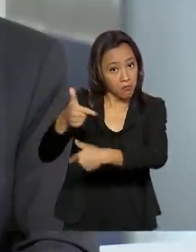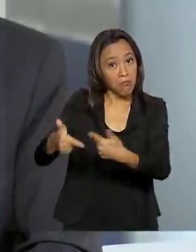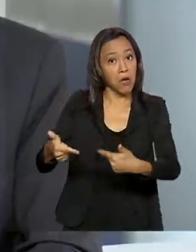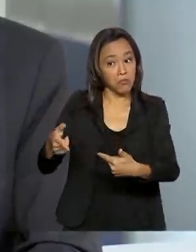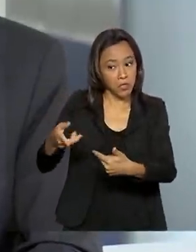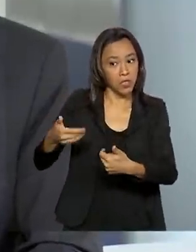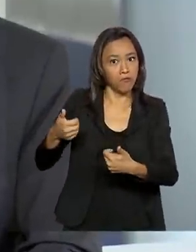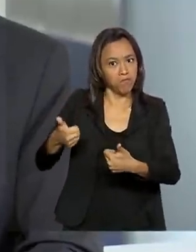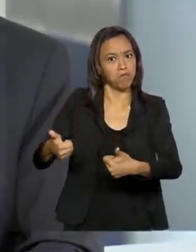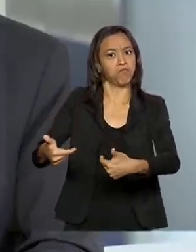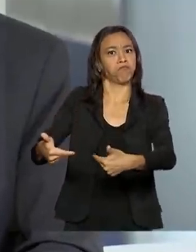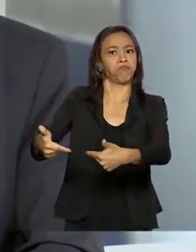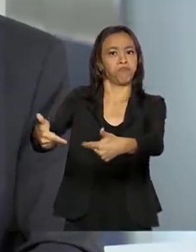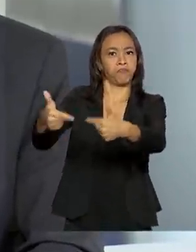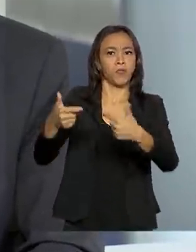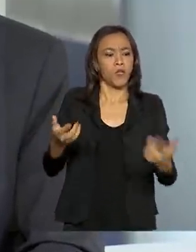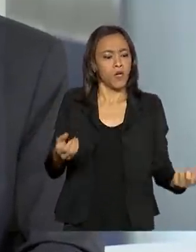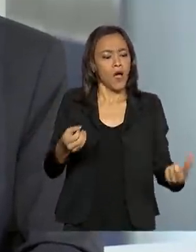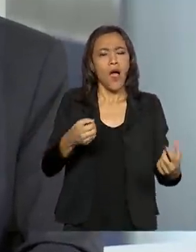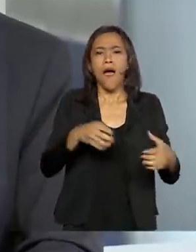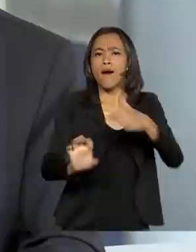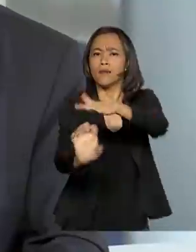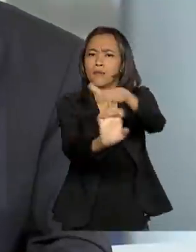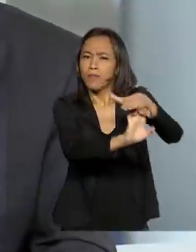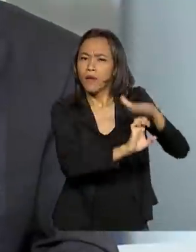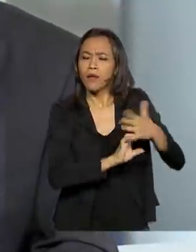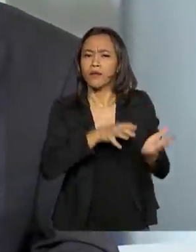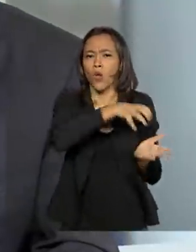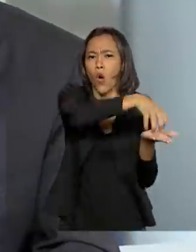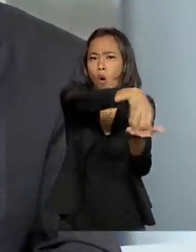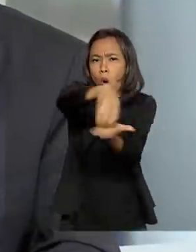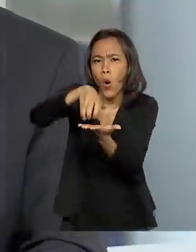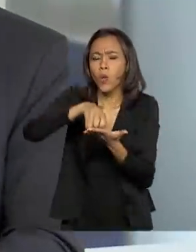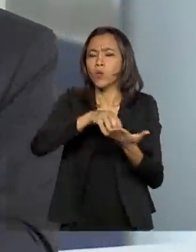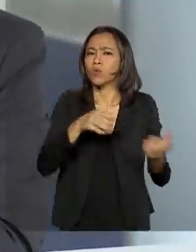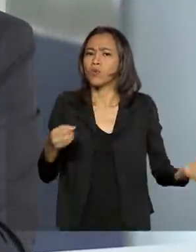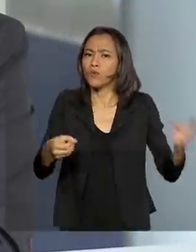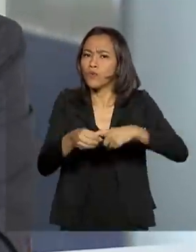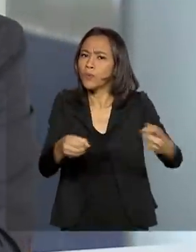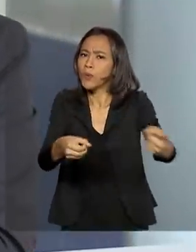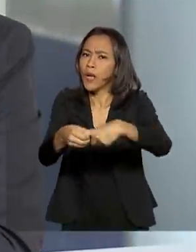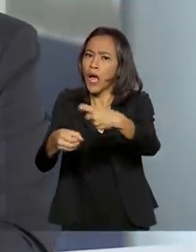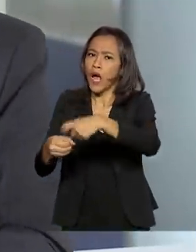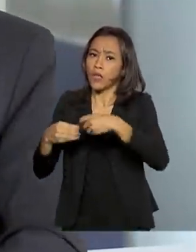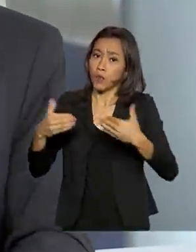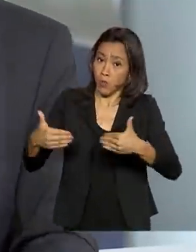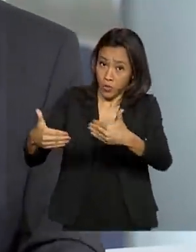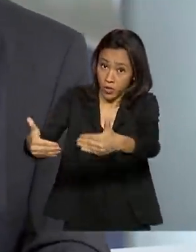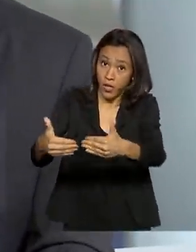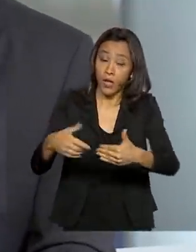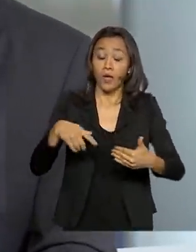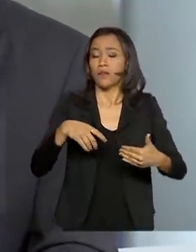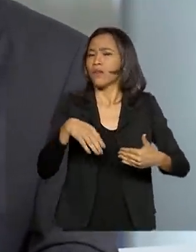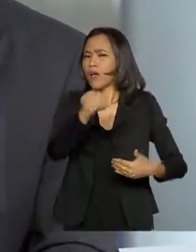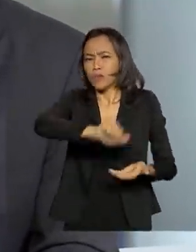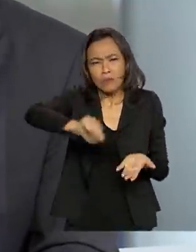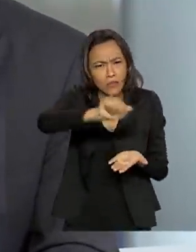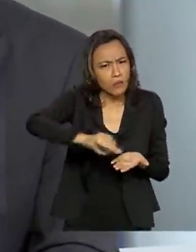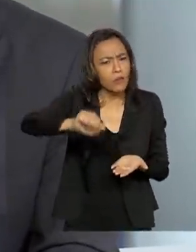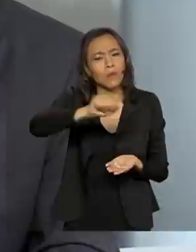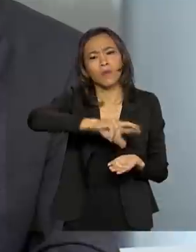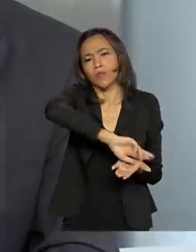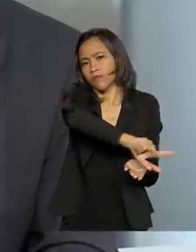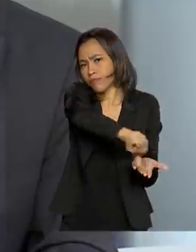com os órgãos vinculados, as empresas vinculadas, as agências reguladoras, as empresas, as associações